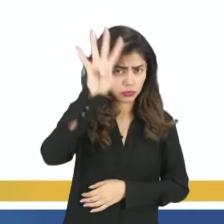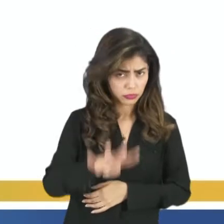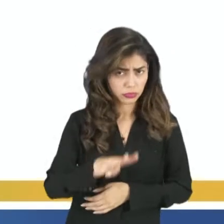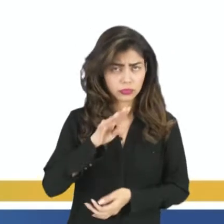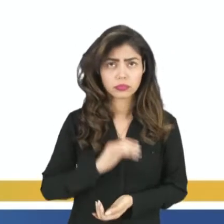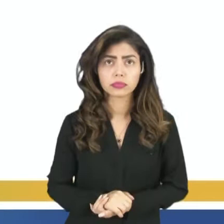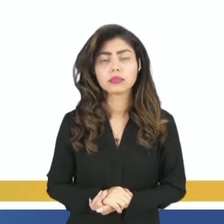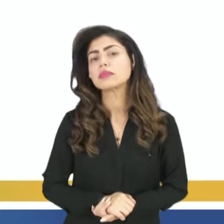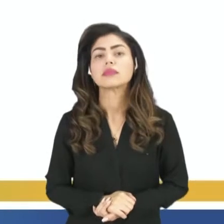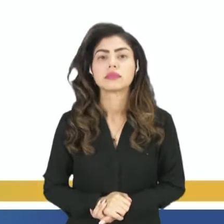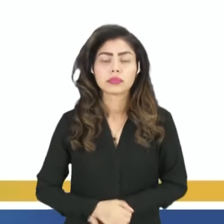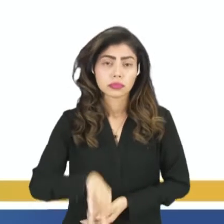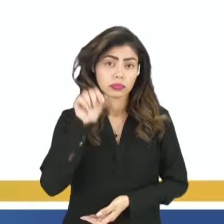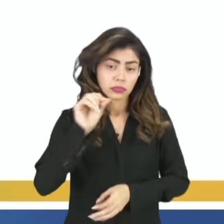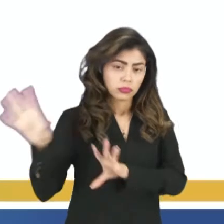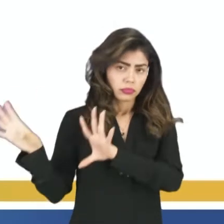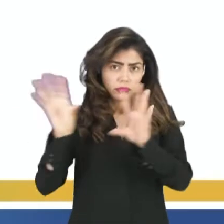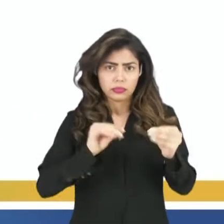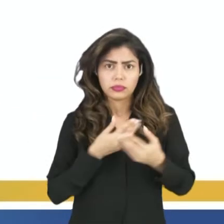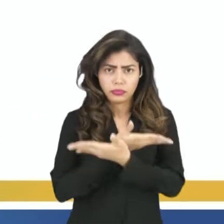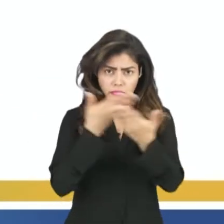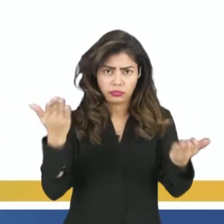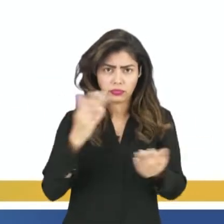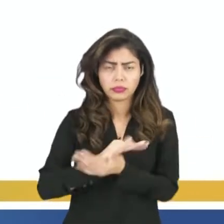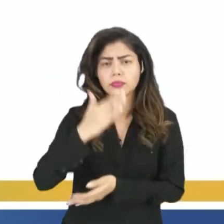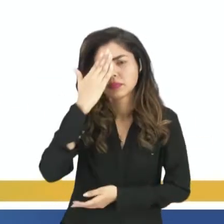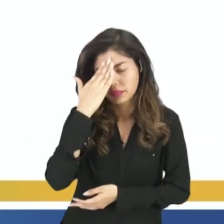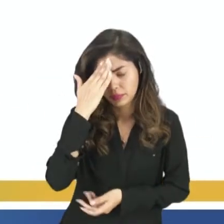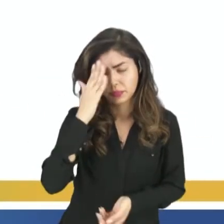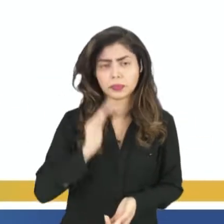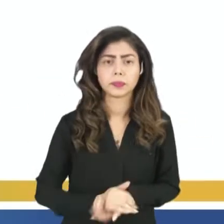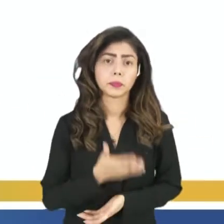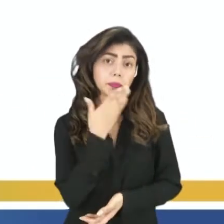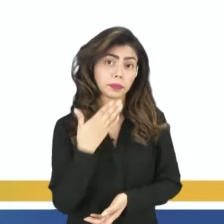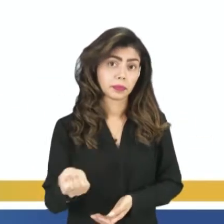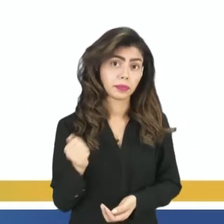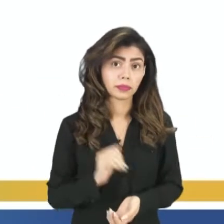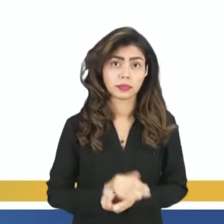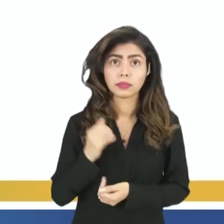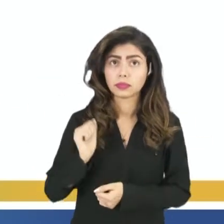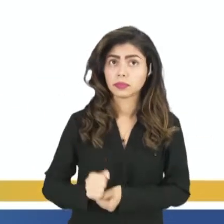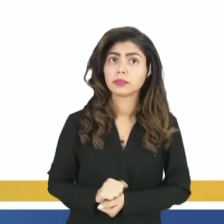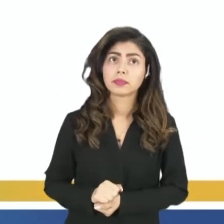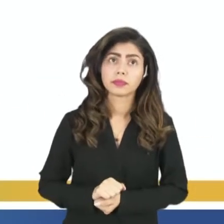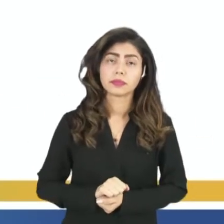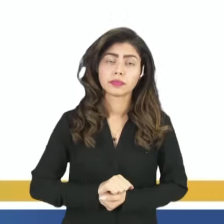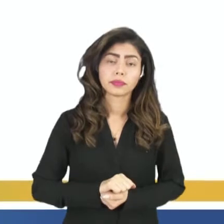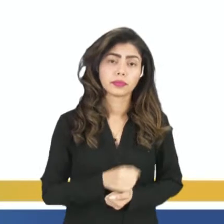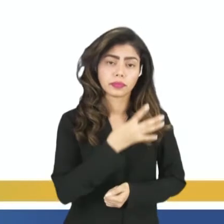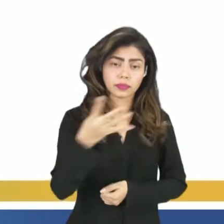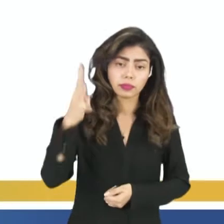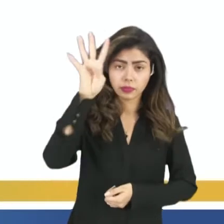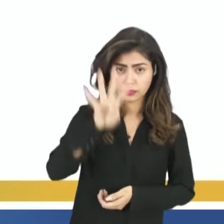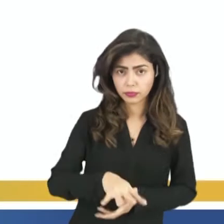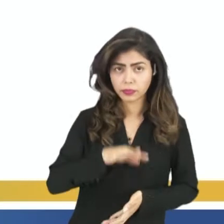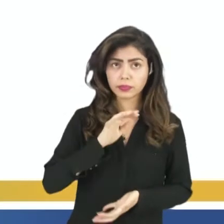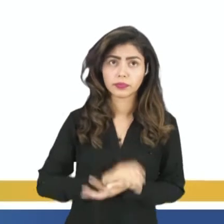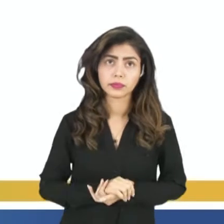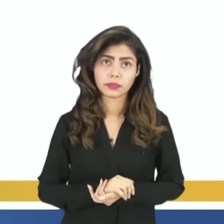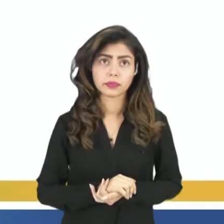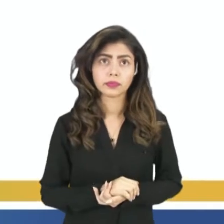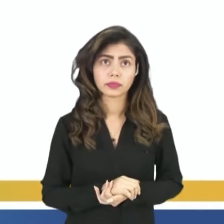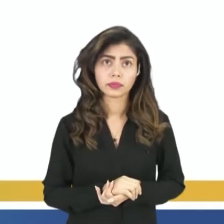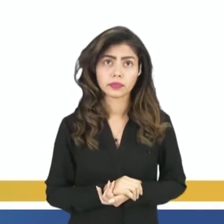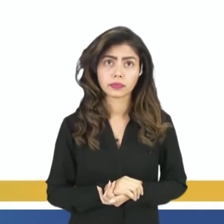seguinte. Então, o que eu trago para você compreender melhor sobre frequência relativa? Aqui nós temos